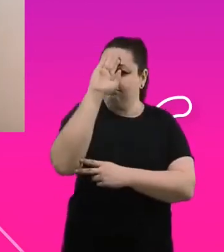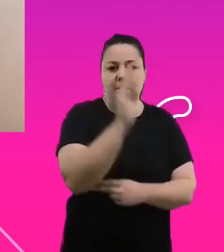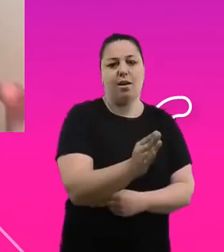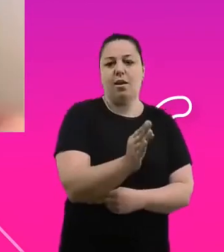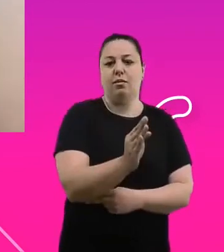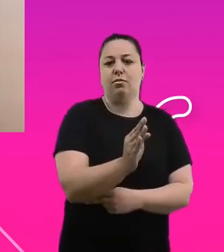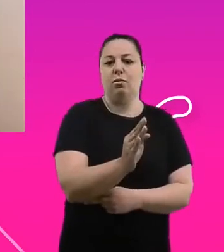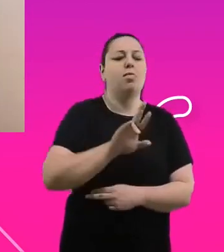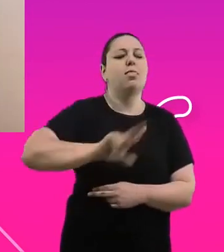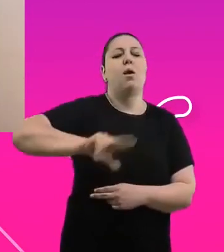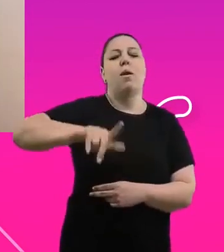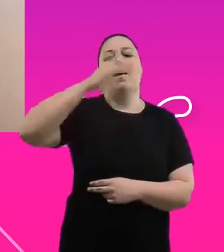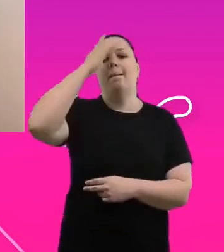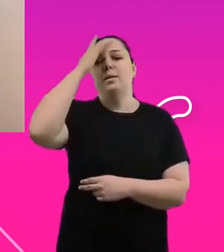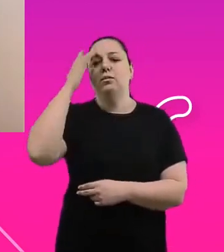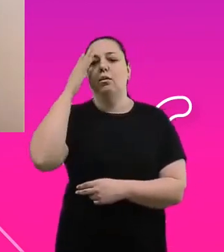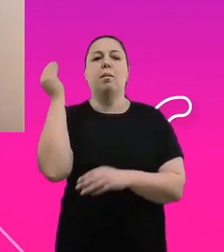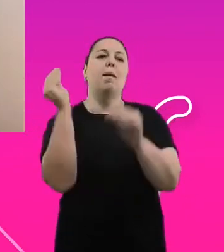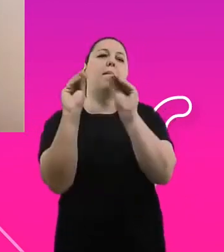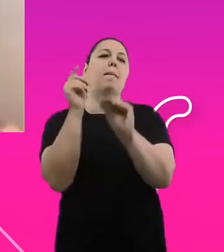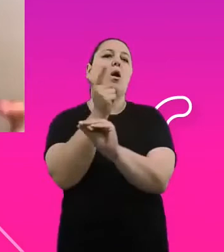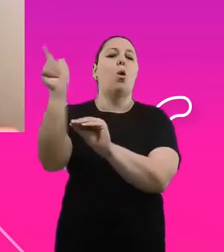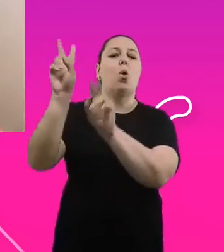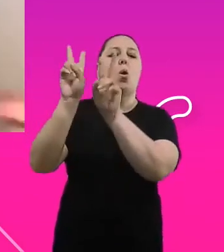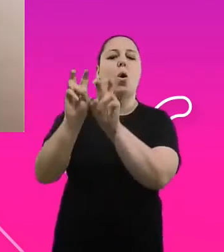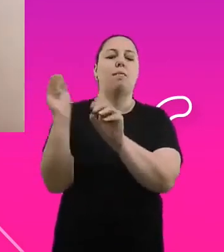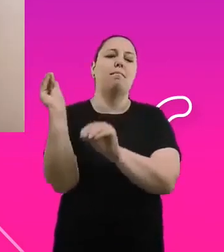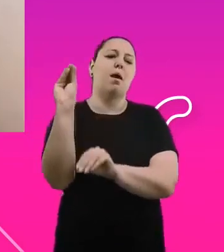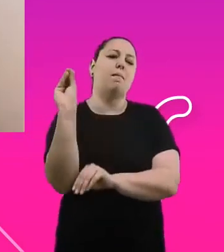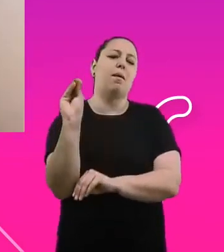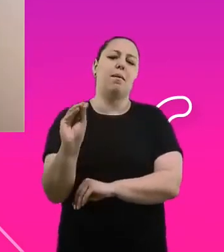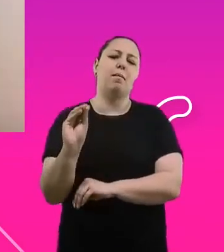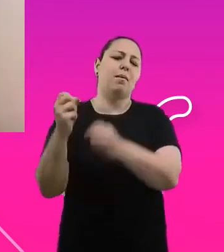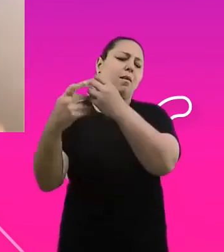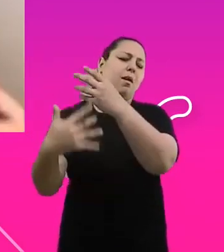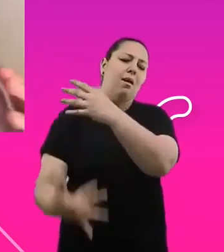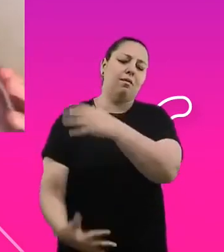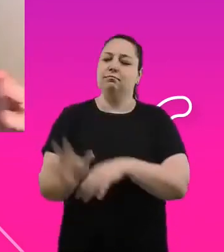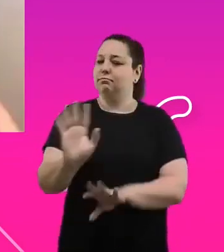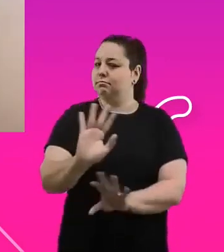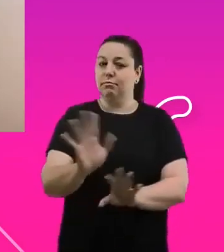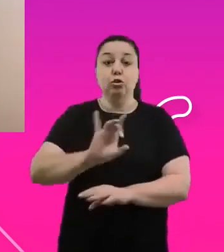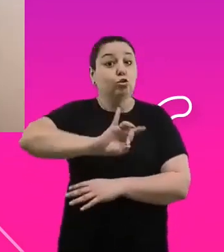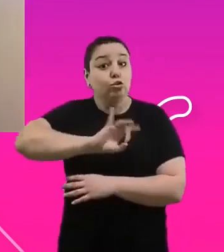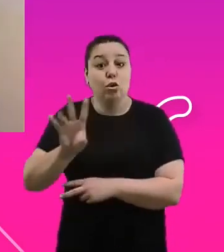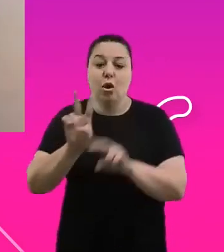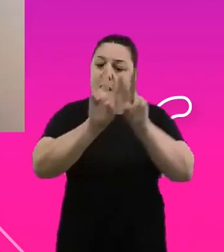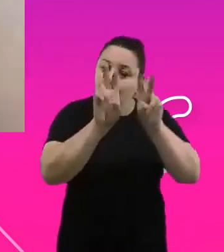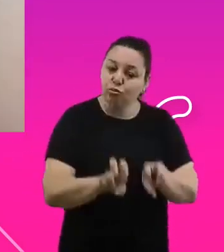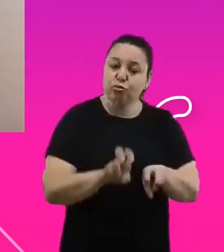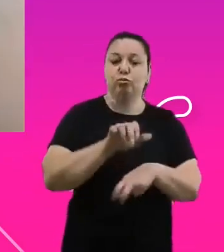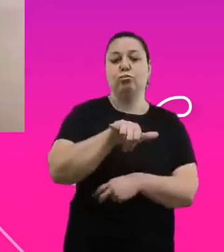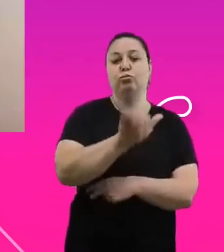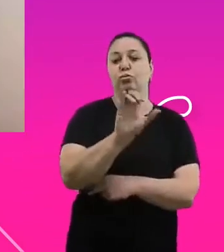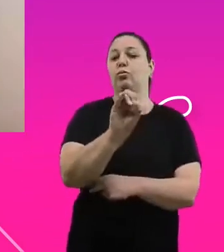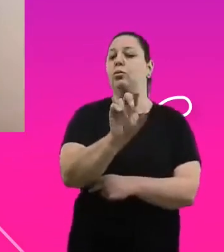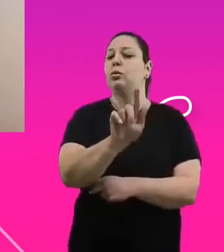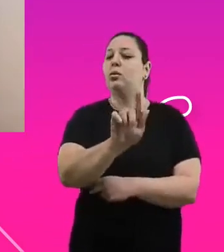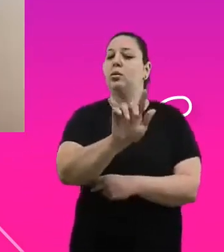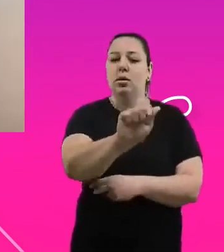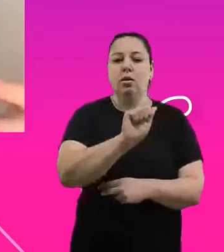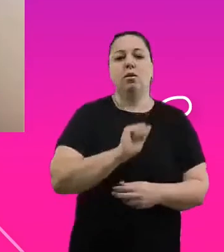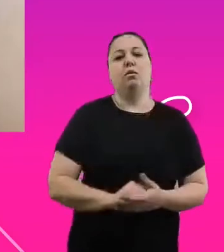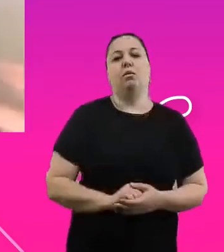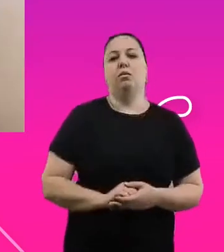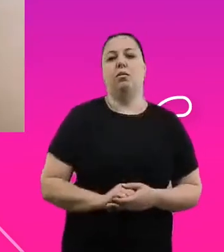para compartilhar eventos de yoga. Aí eu tenho um grupo de estudos que tem um nome e é tracinho assim, sem bom